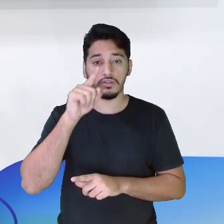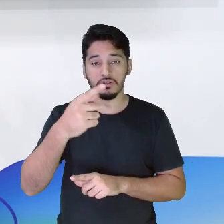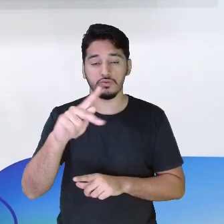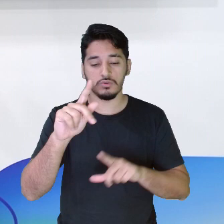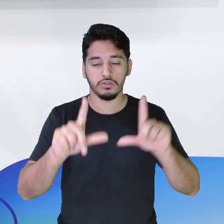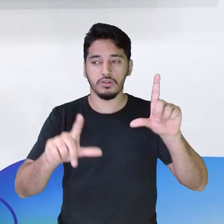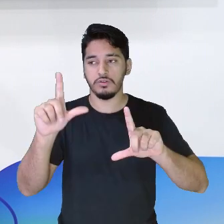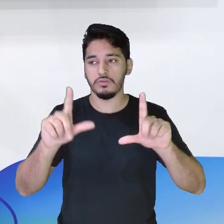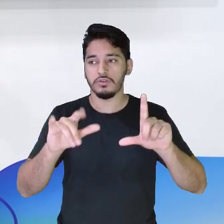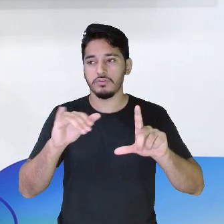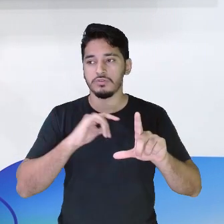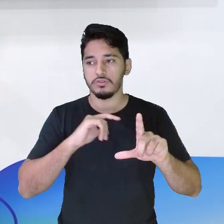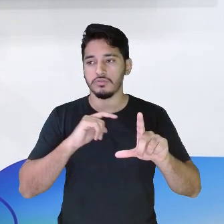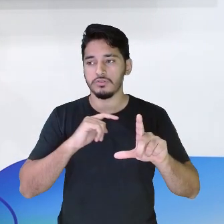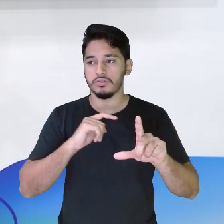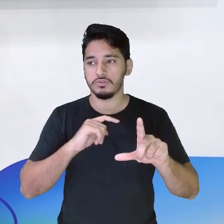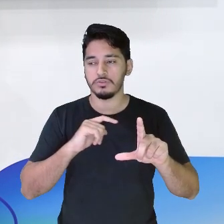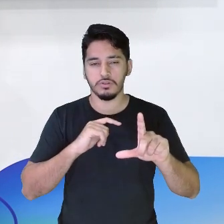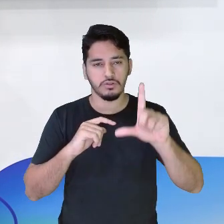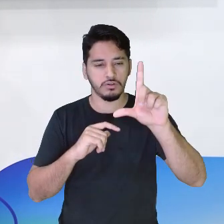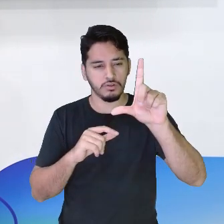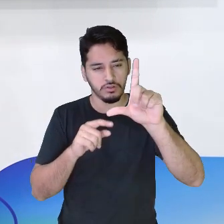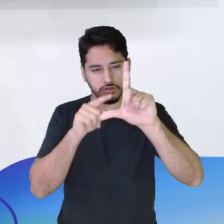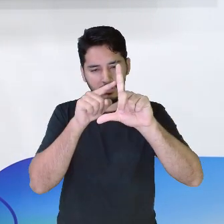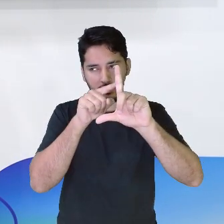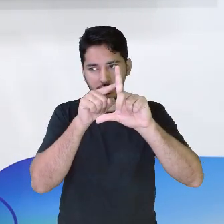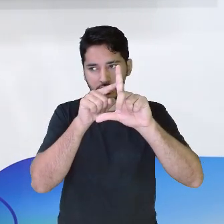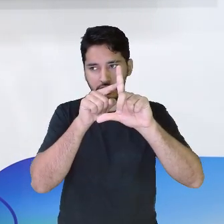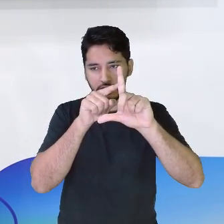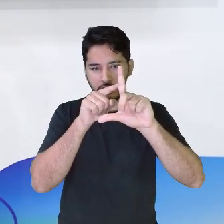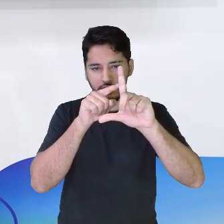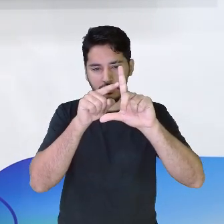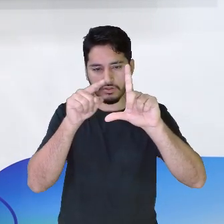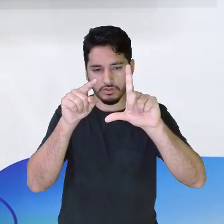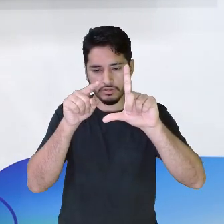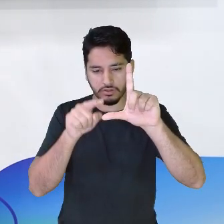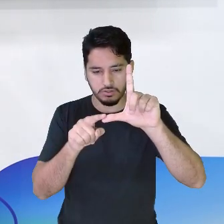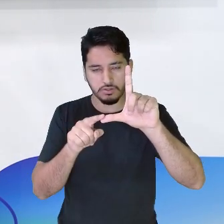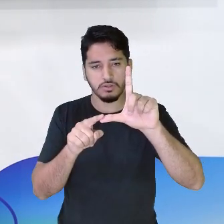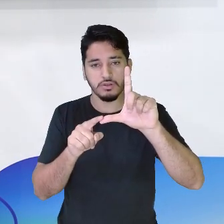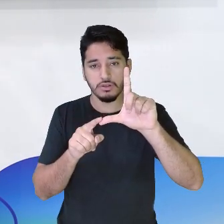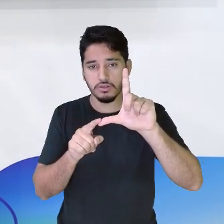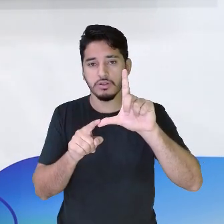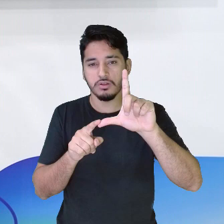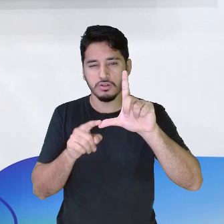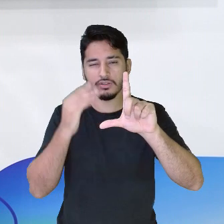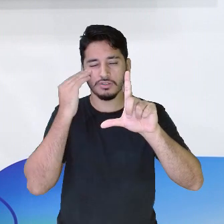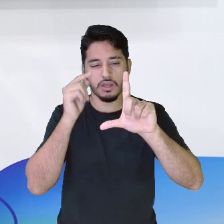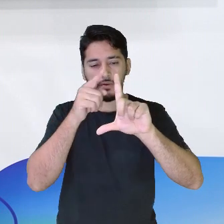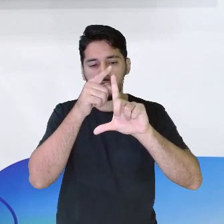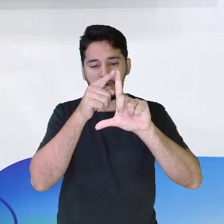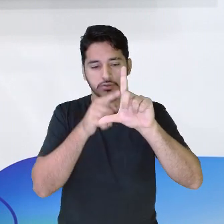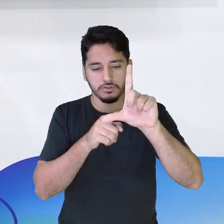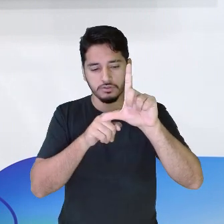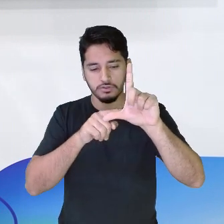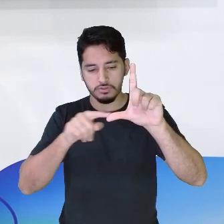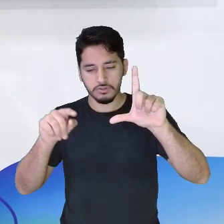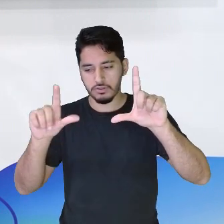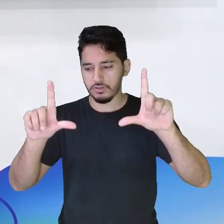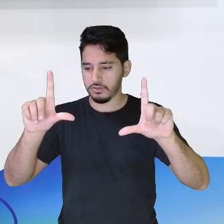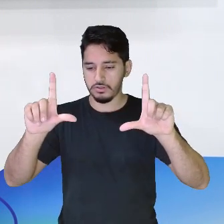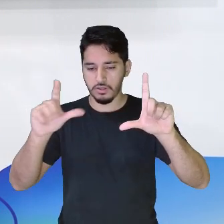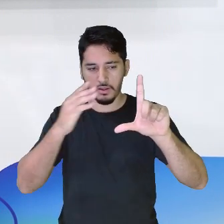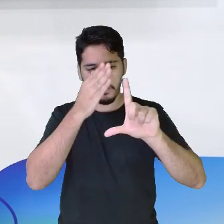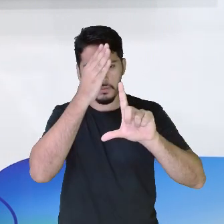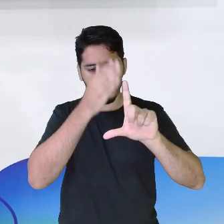Se você fizer um desenho dessa primeira ponta que liga a parte vertical da horizontal da sua TV, se